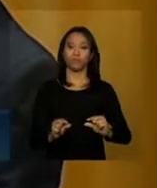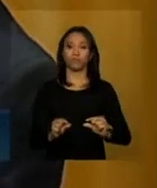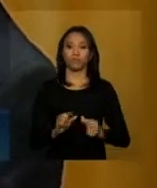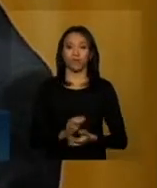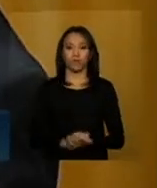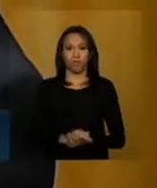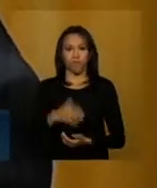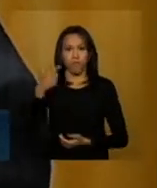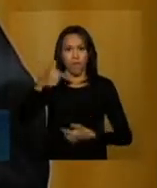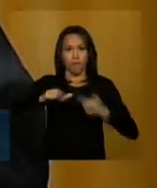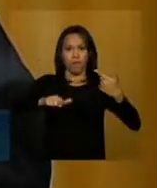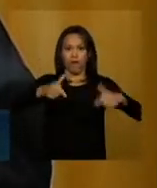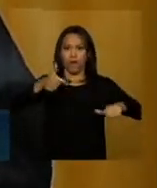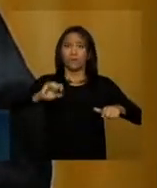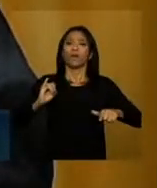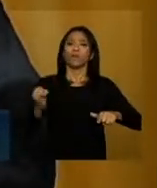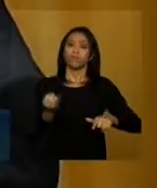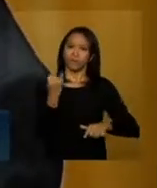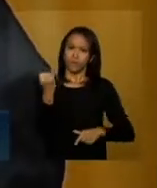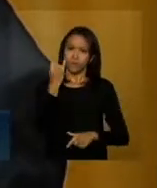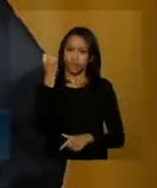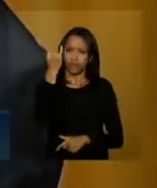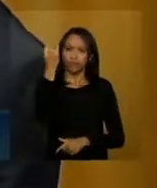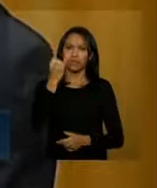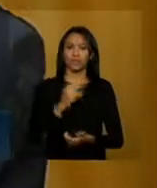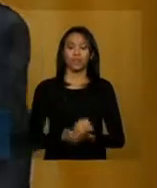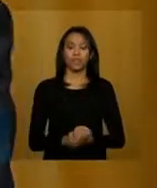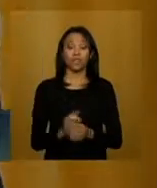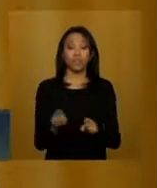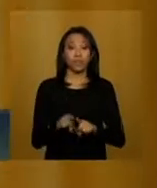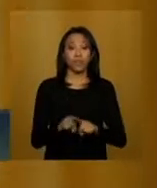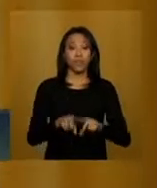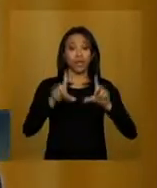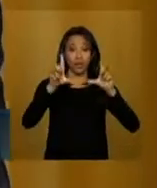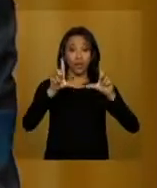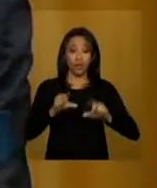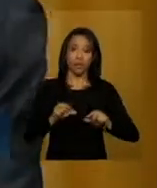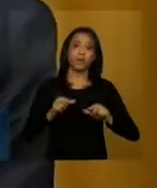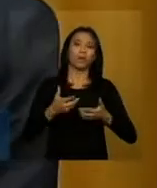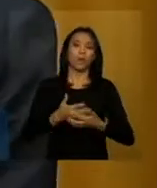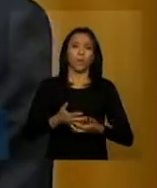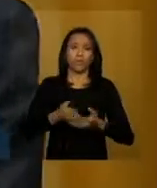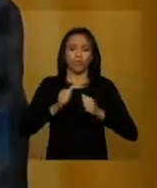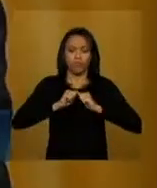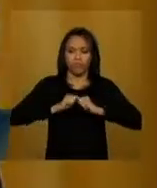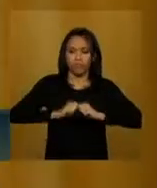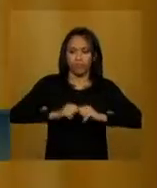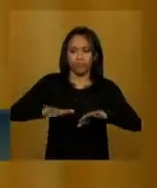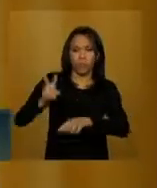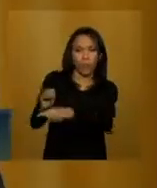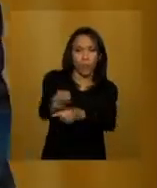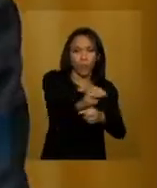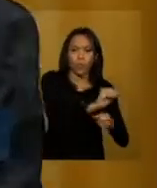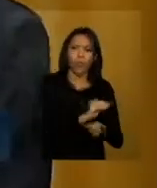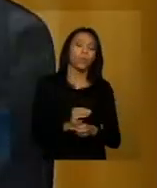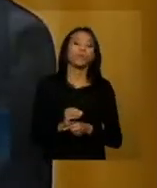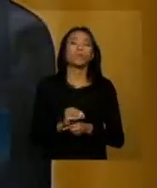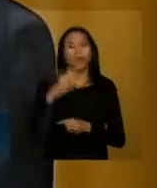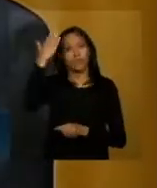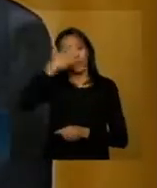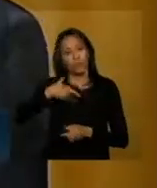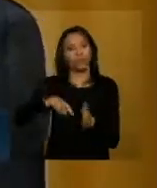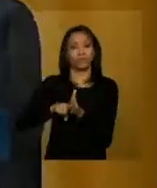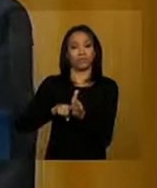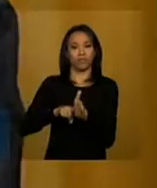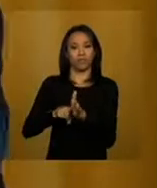em maior volume é importante, e redução de baixo peso e de cobertura vacinal. Portanto, as evidências são cada vez mais